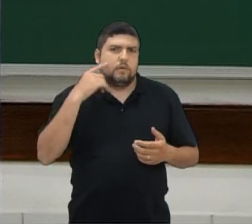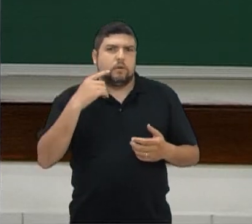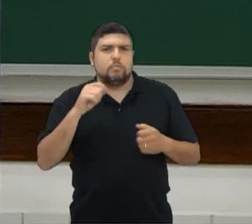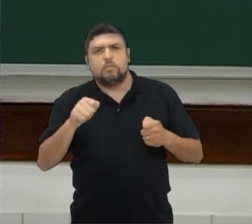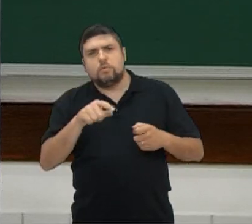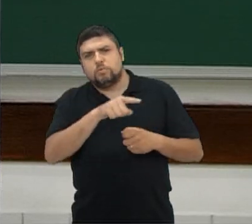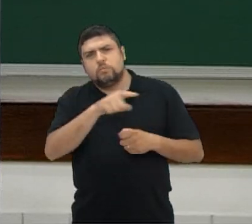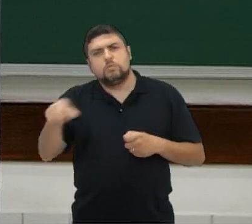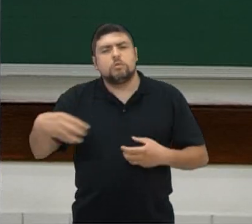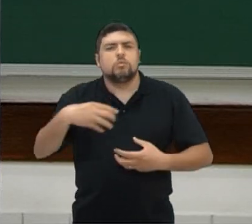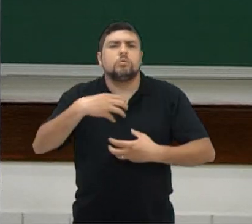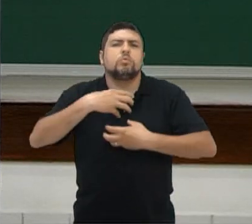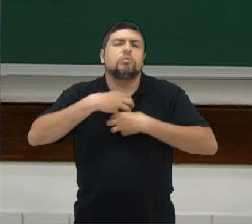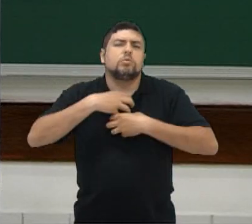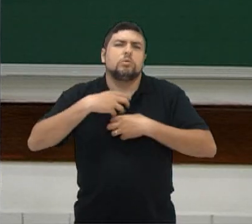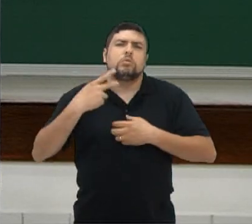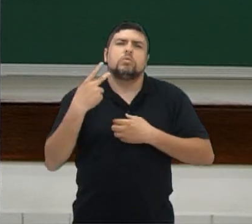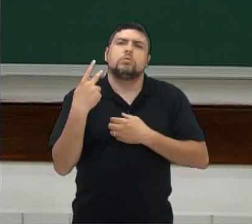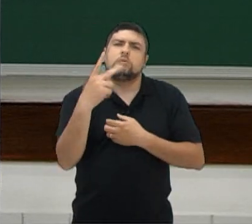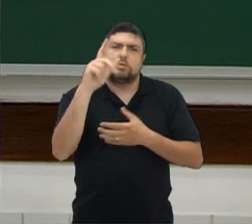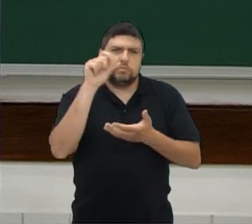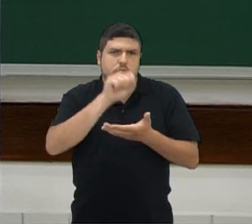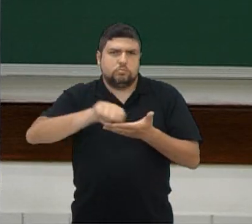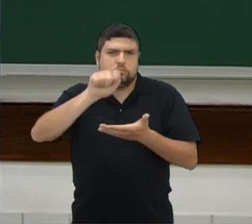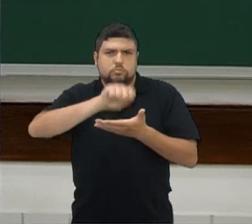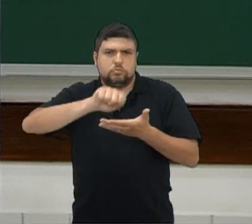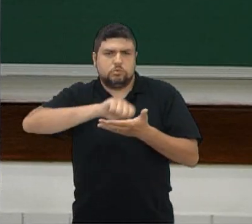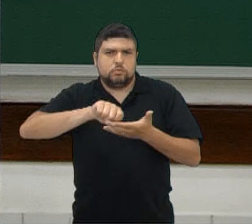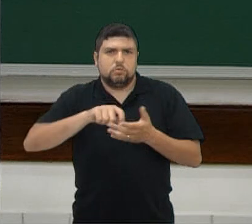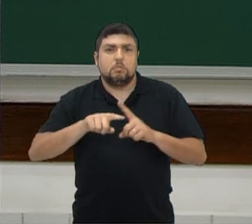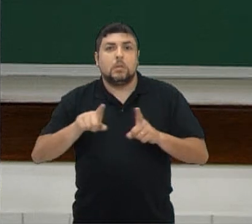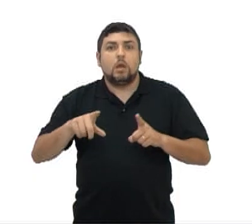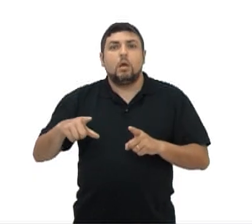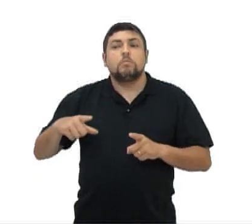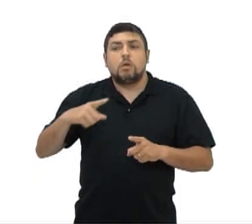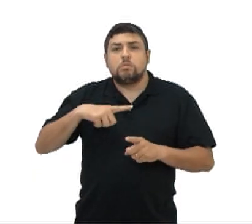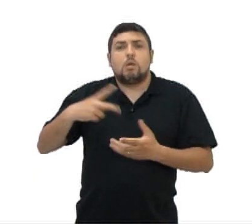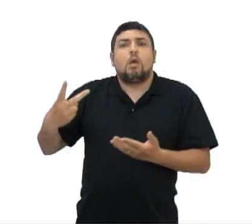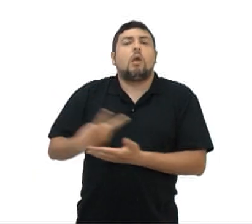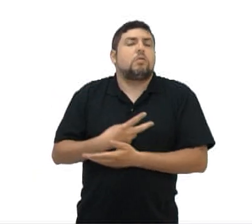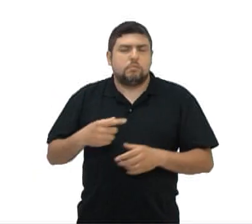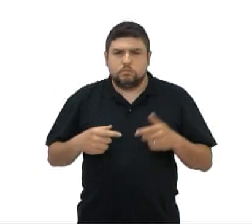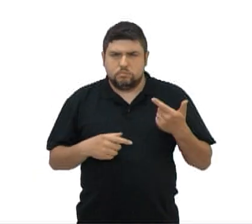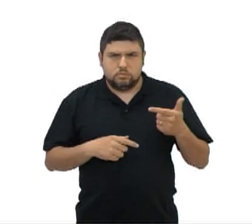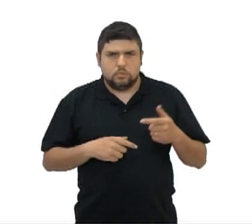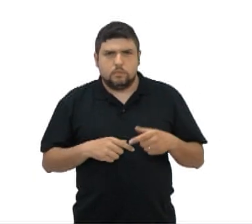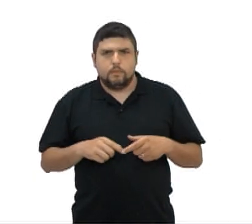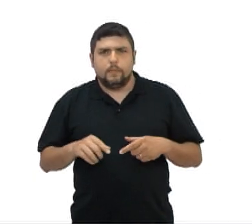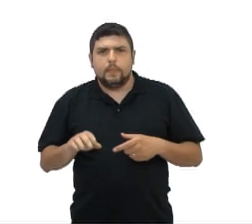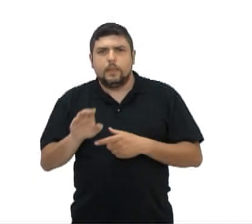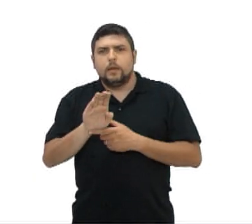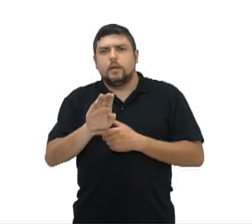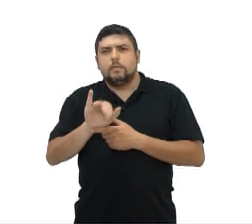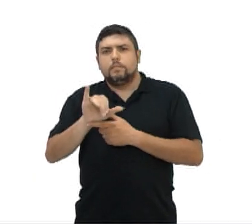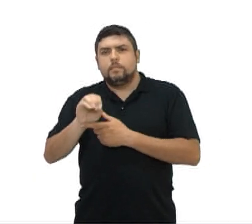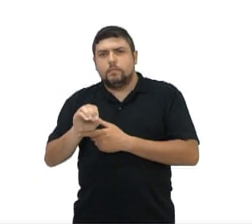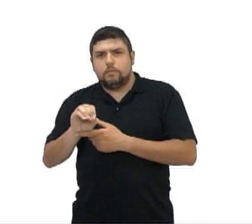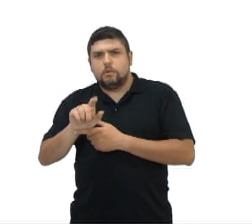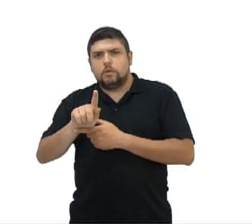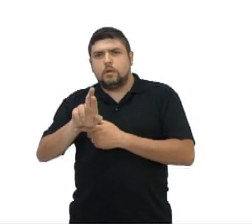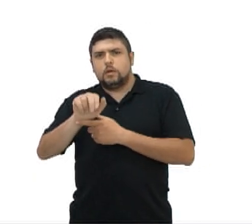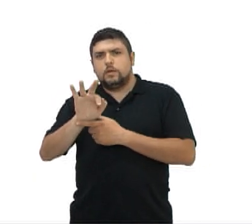Isso não significa que de repente tenham errado, certo? Então, a diferença entre biografia e autobiografia, eu trouxe aqui